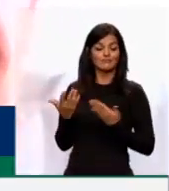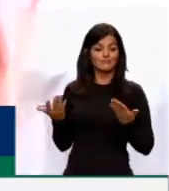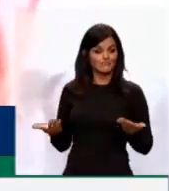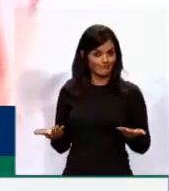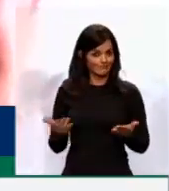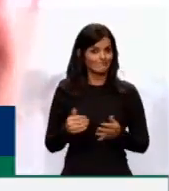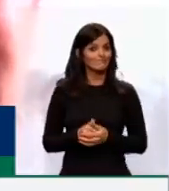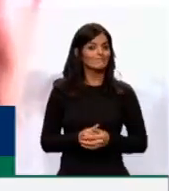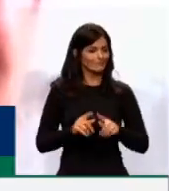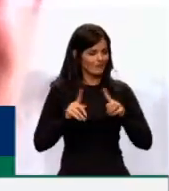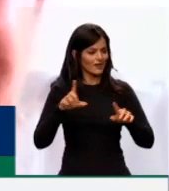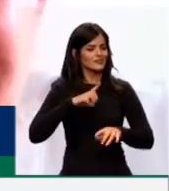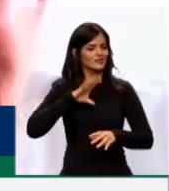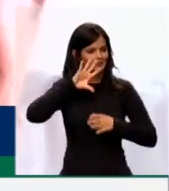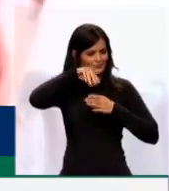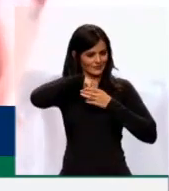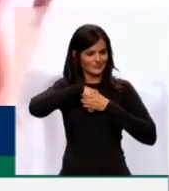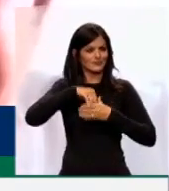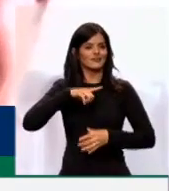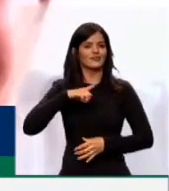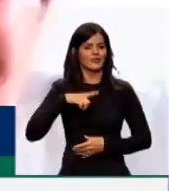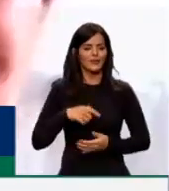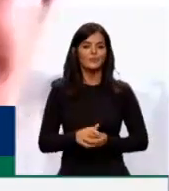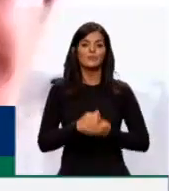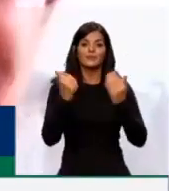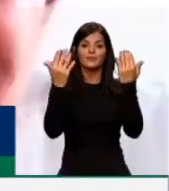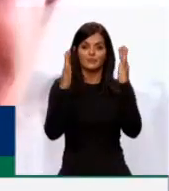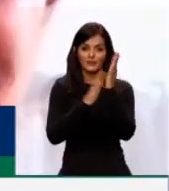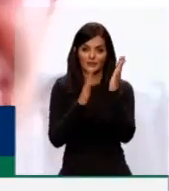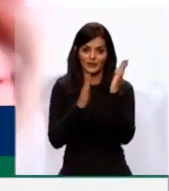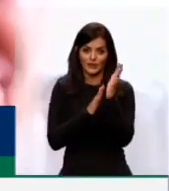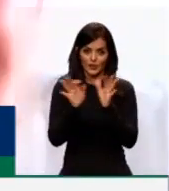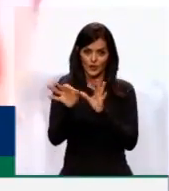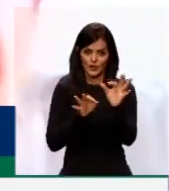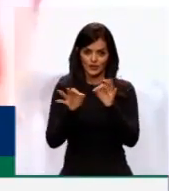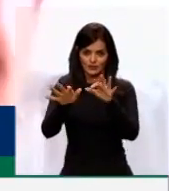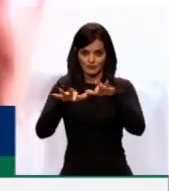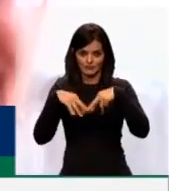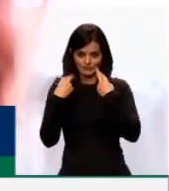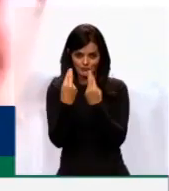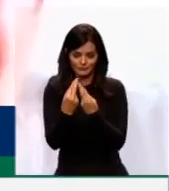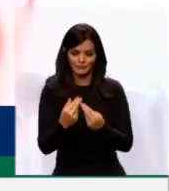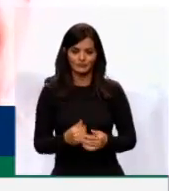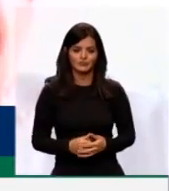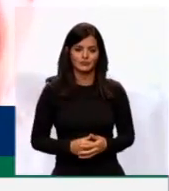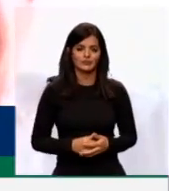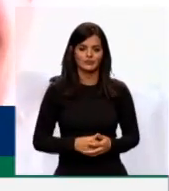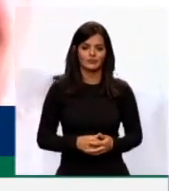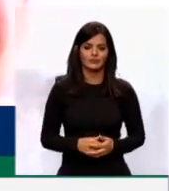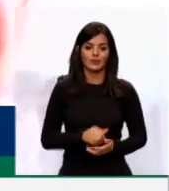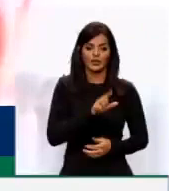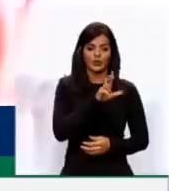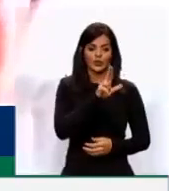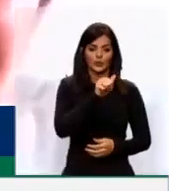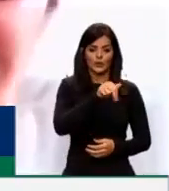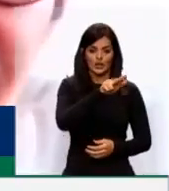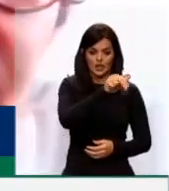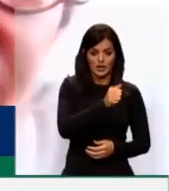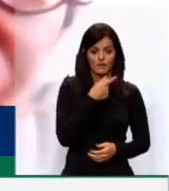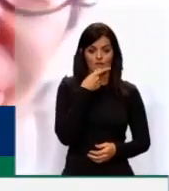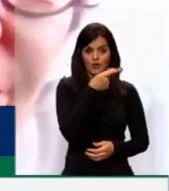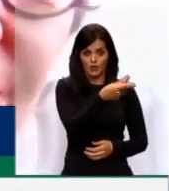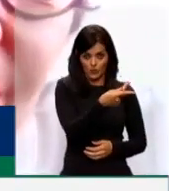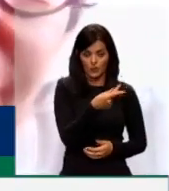passos. E parabenizar pela realização desta audiência e se considerarmos, como disse a Luana, que